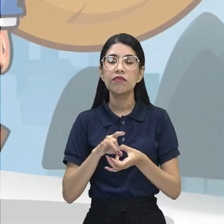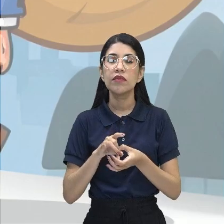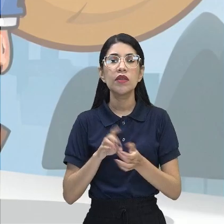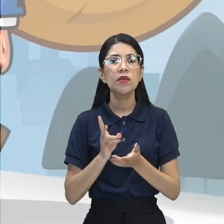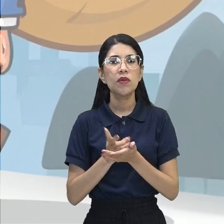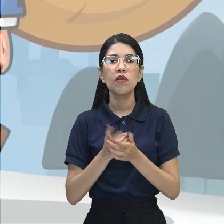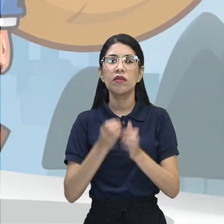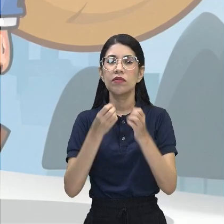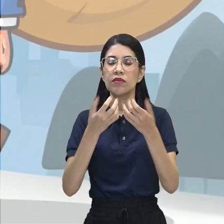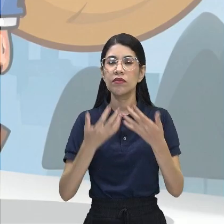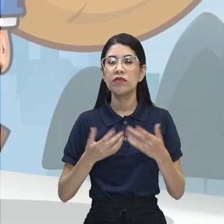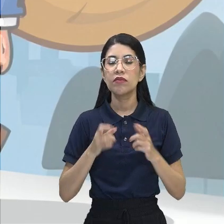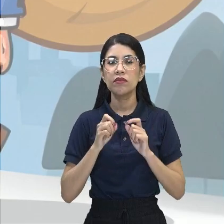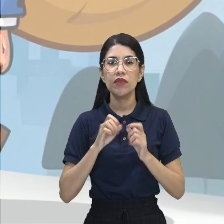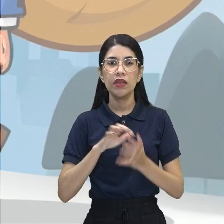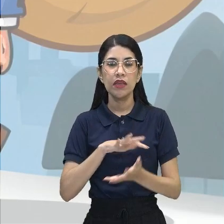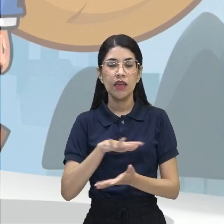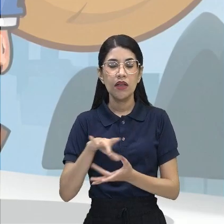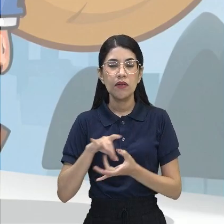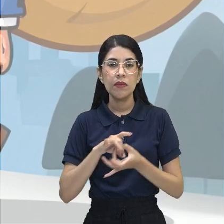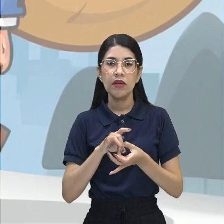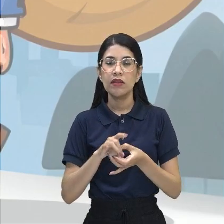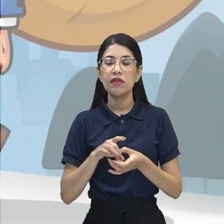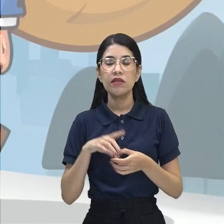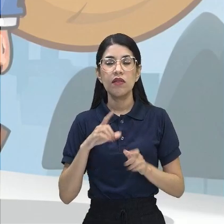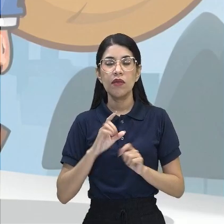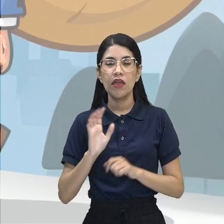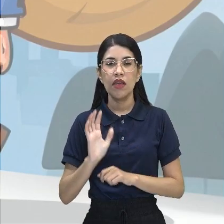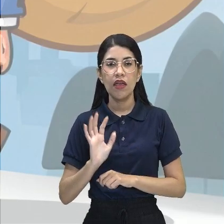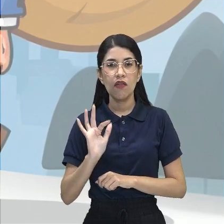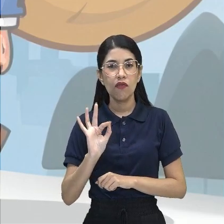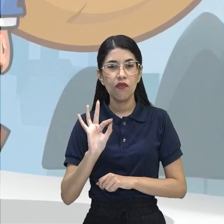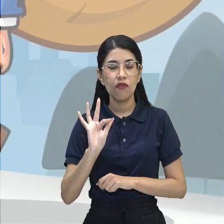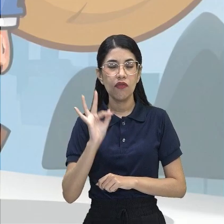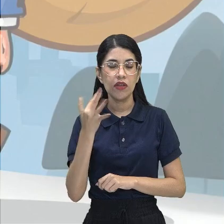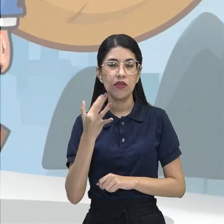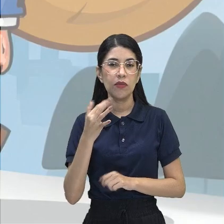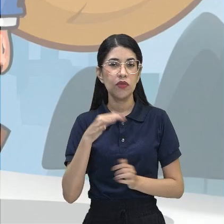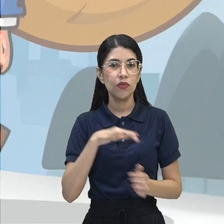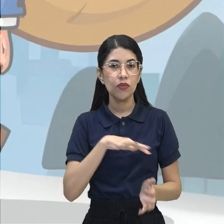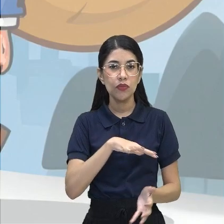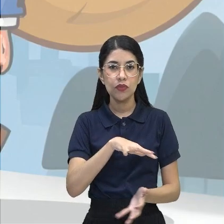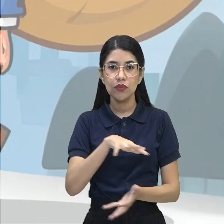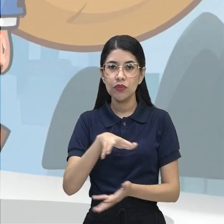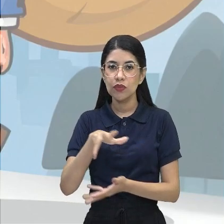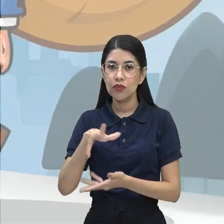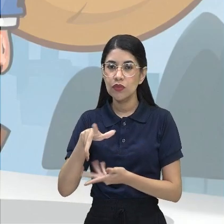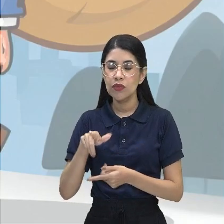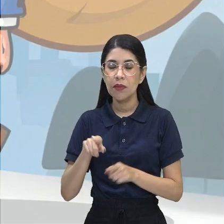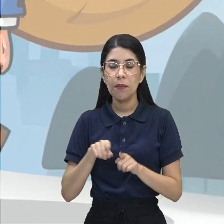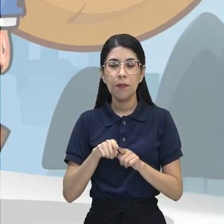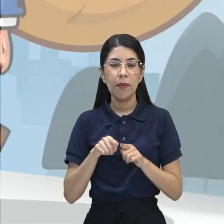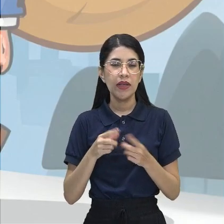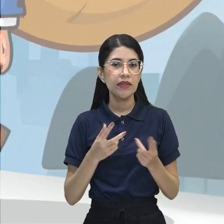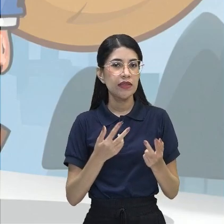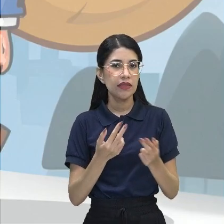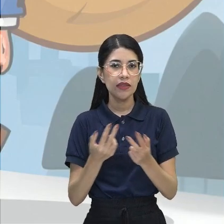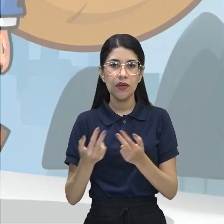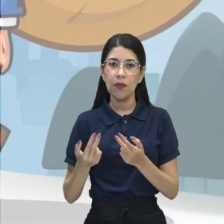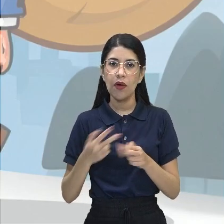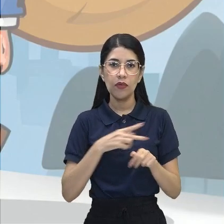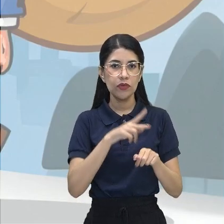que a globalização ela é um fenômeno global, ela atinge todo o planeta, mas não na mesma intensidade,